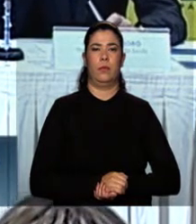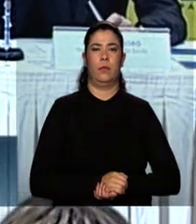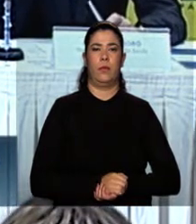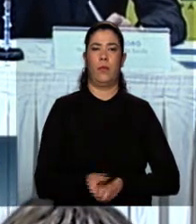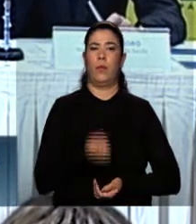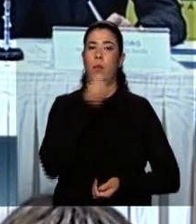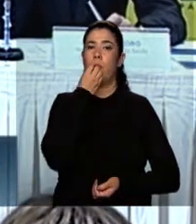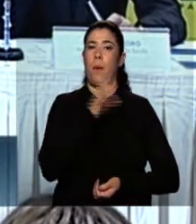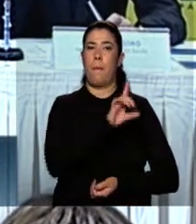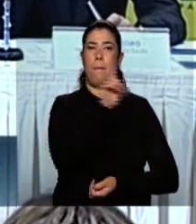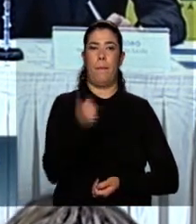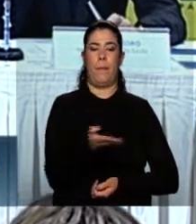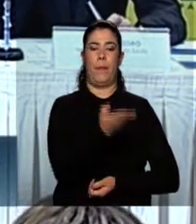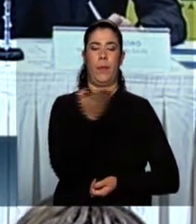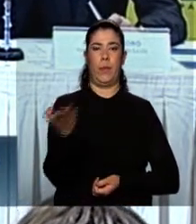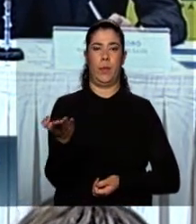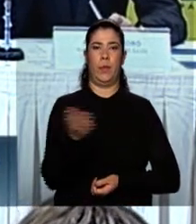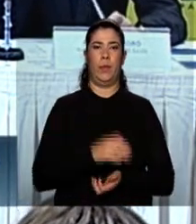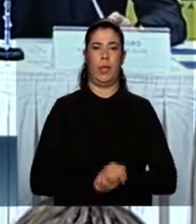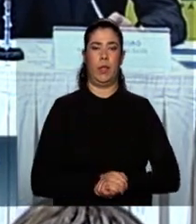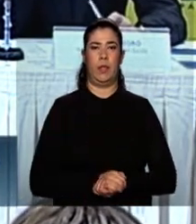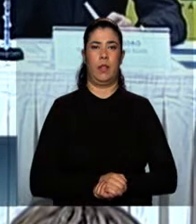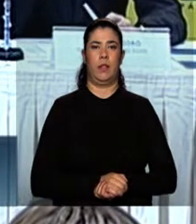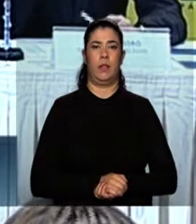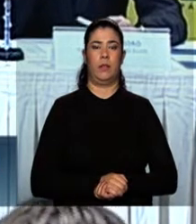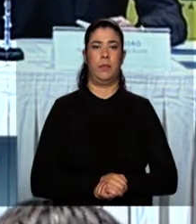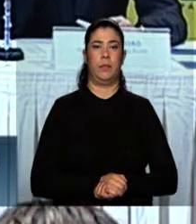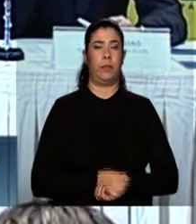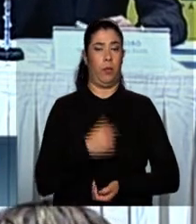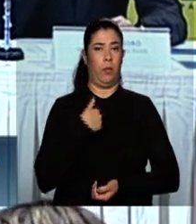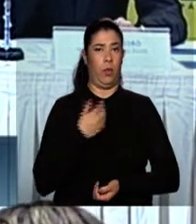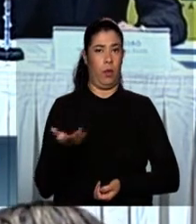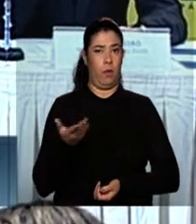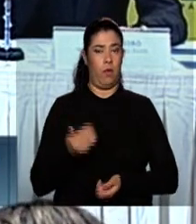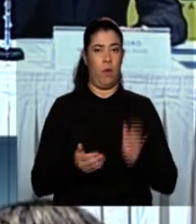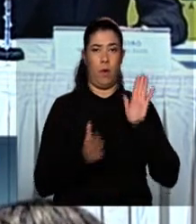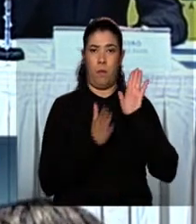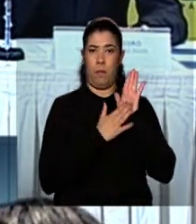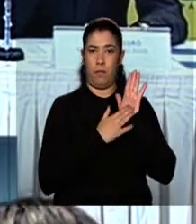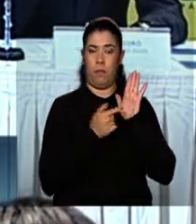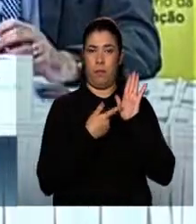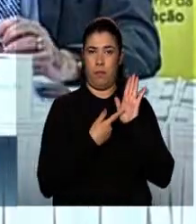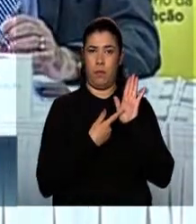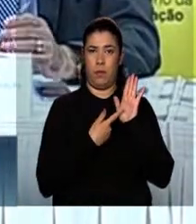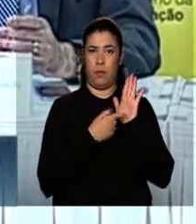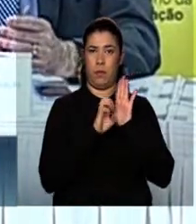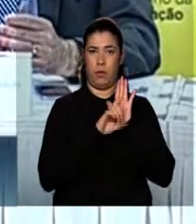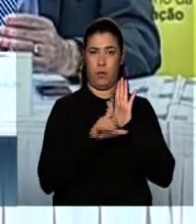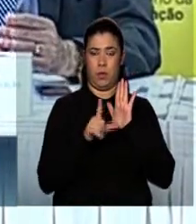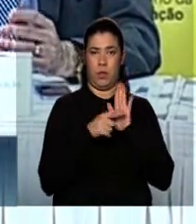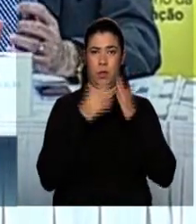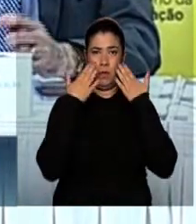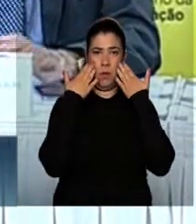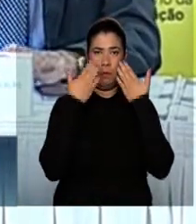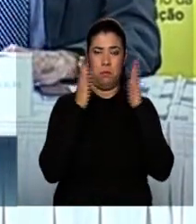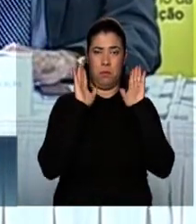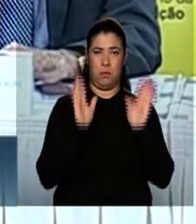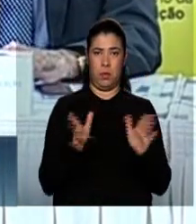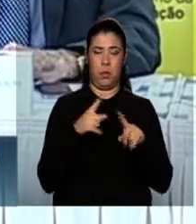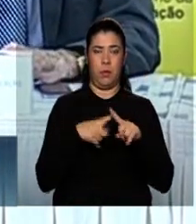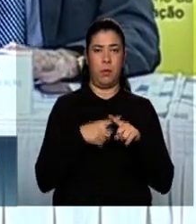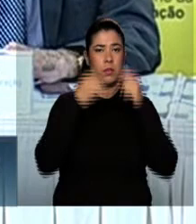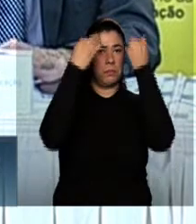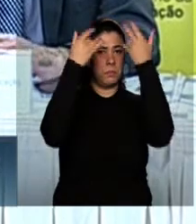Bom dia a todos. Eu vou então apresentar, acho que uma parte importante já foi colocada